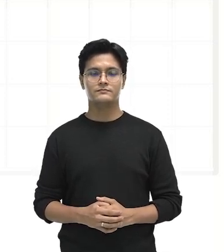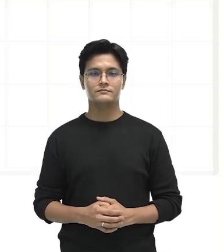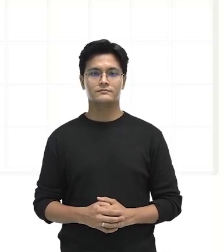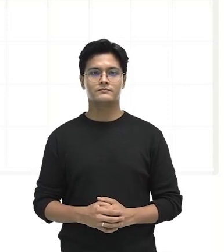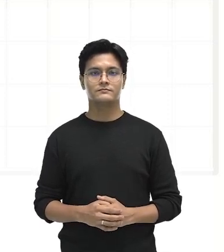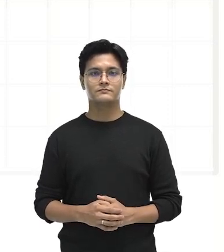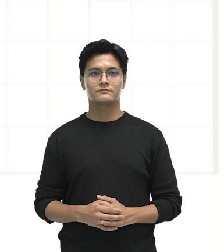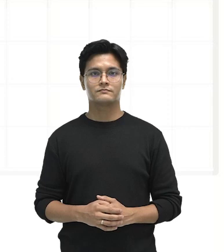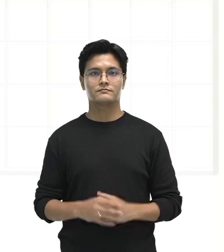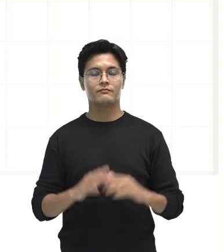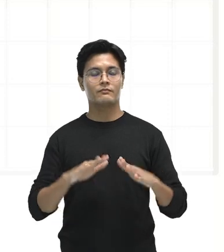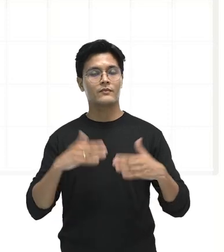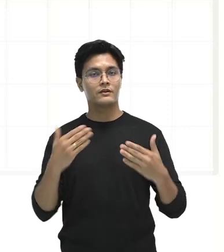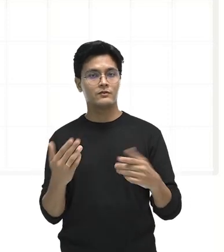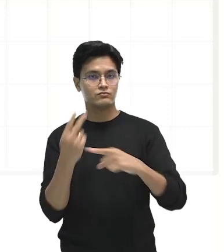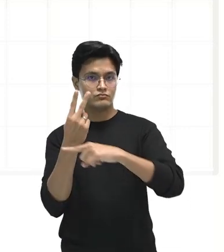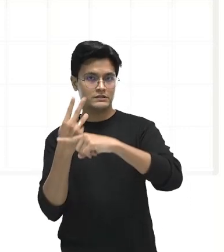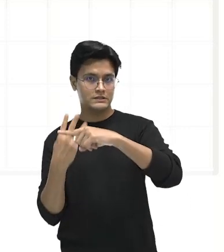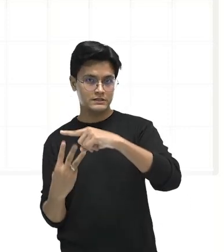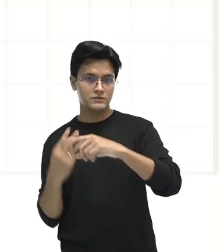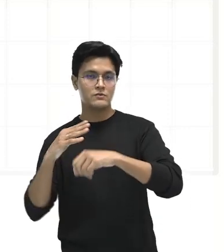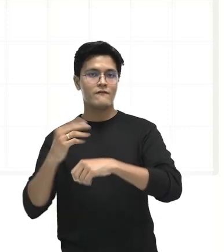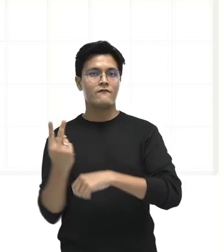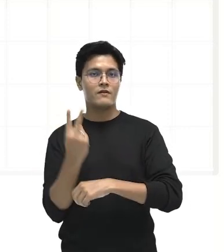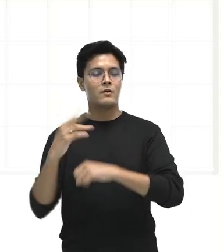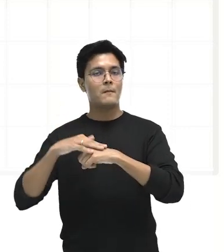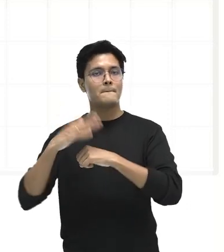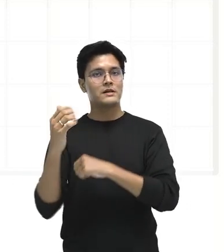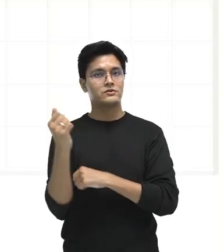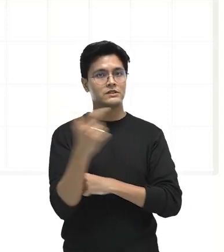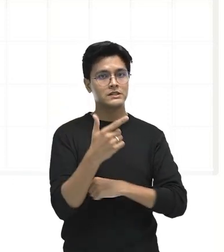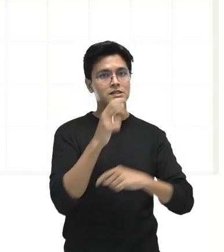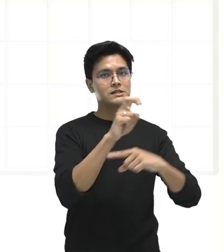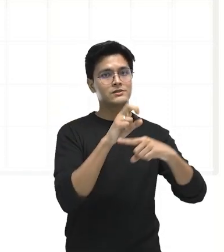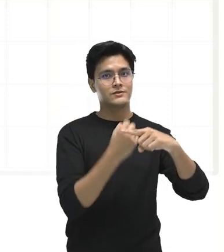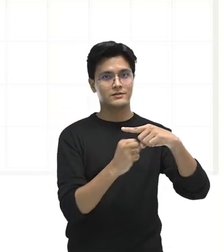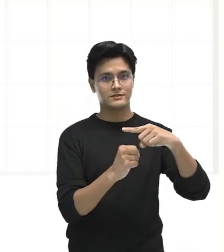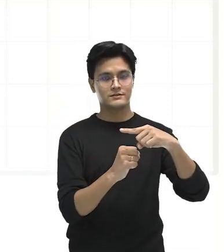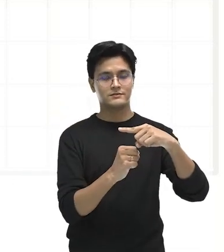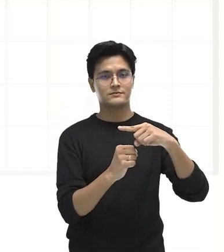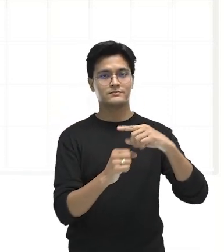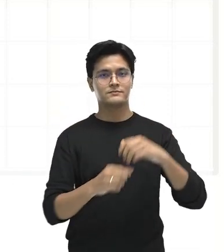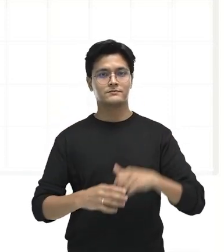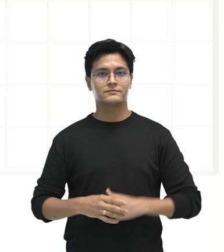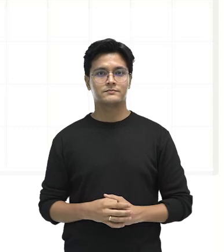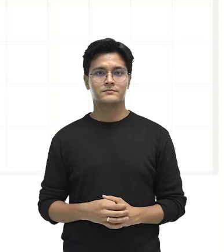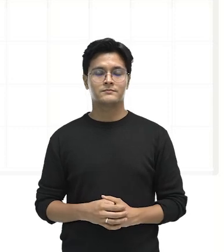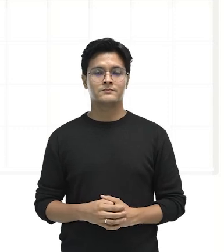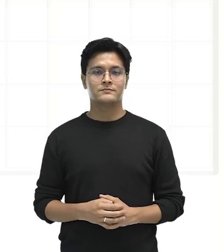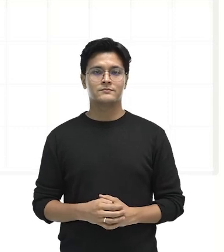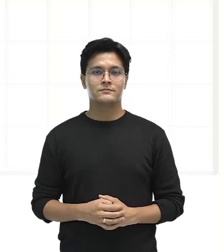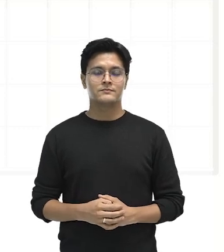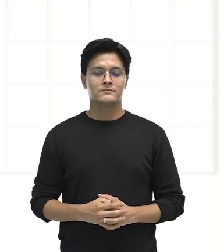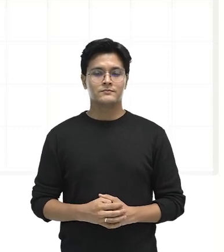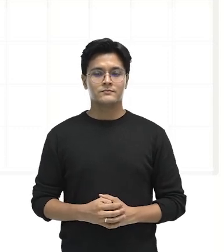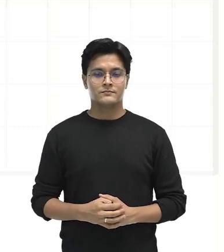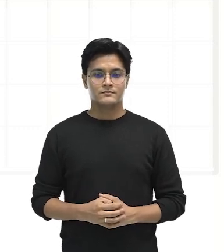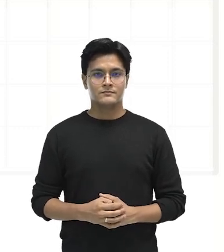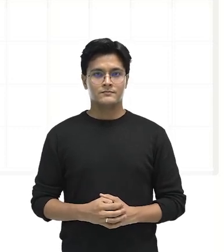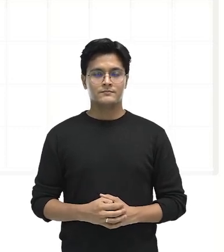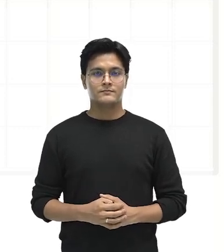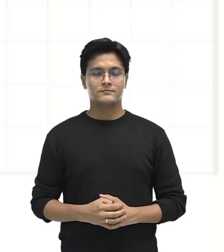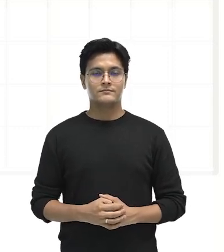2/3 é maior que 5/8. Então, 2/3 é maior que 5/8. Vou